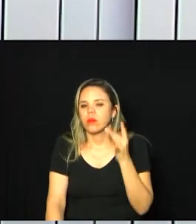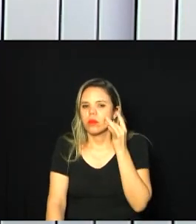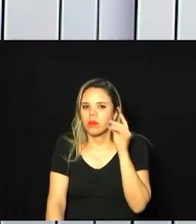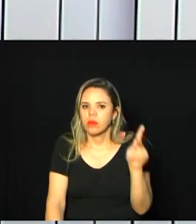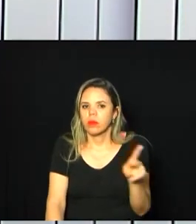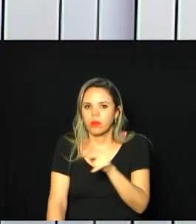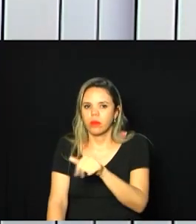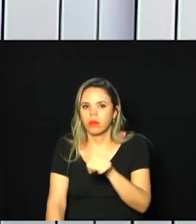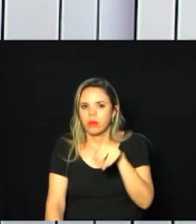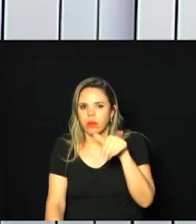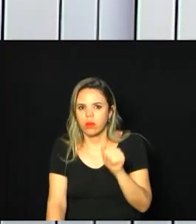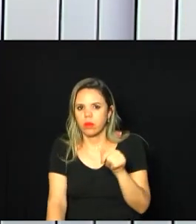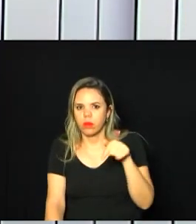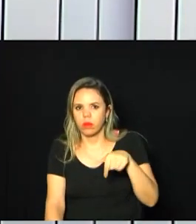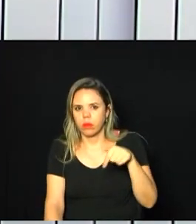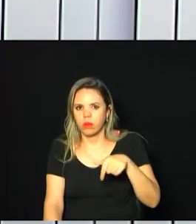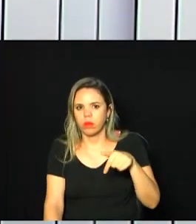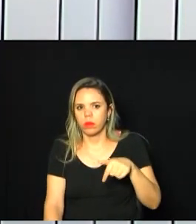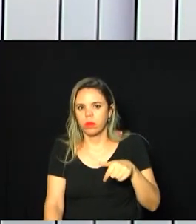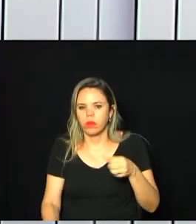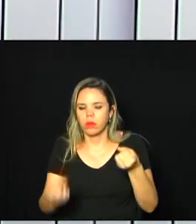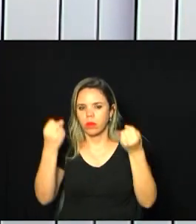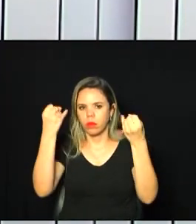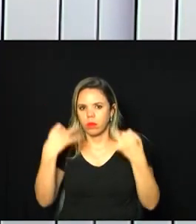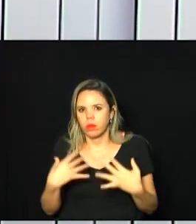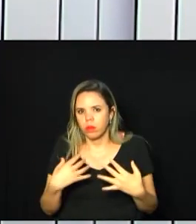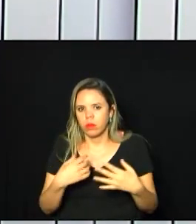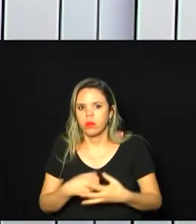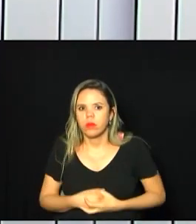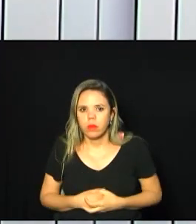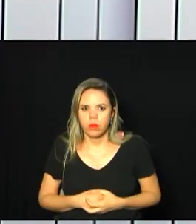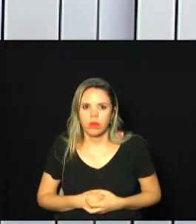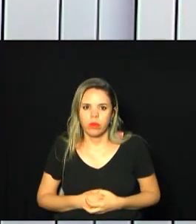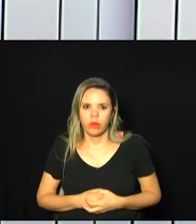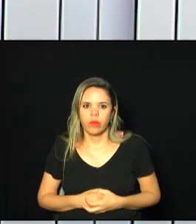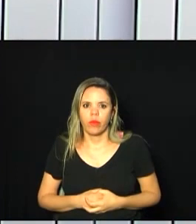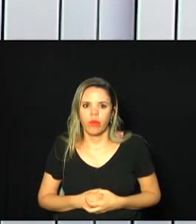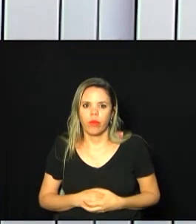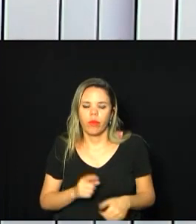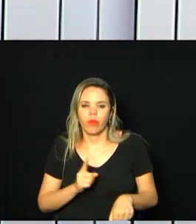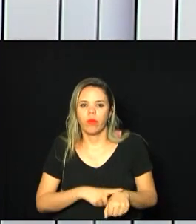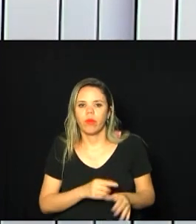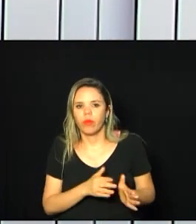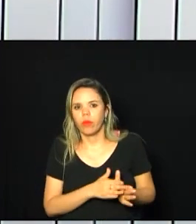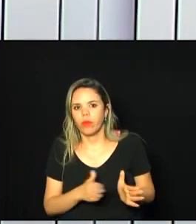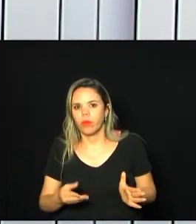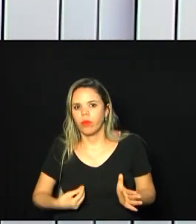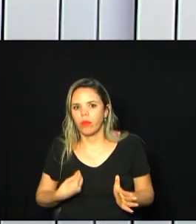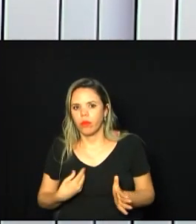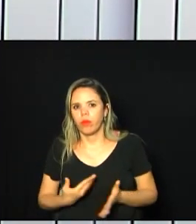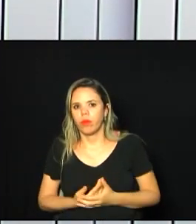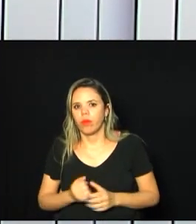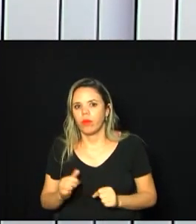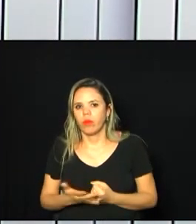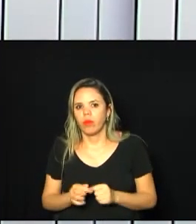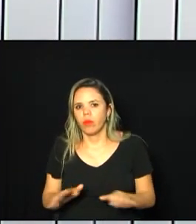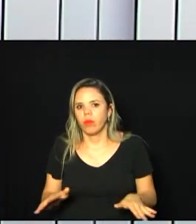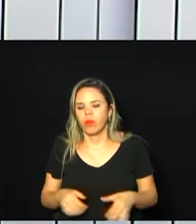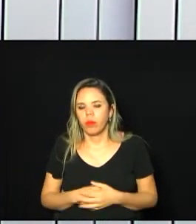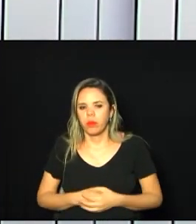professora Ana de Medeiros aqui para esclarecer sobre o momento que nós estamos vivendo da pandemia